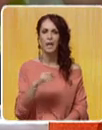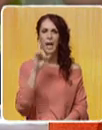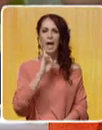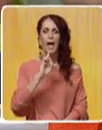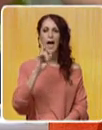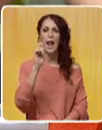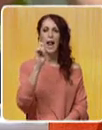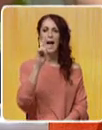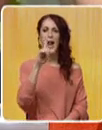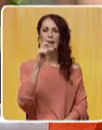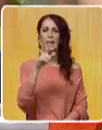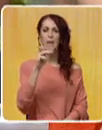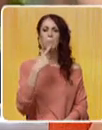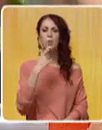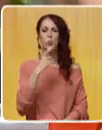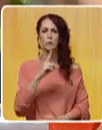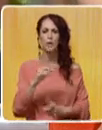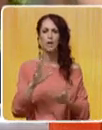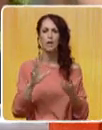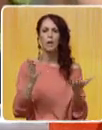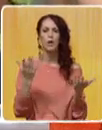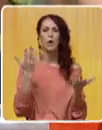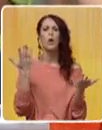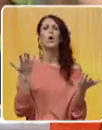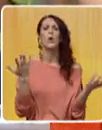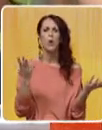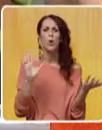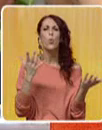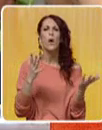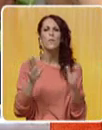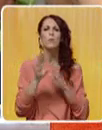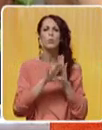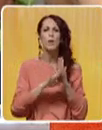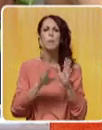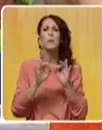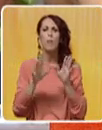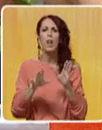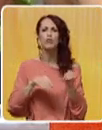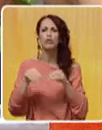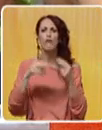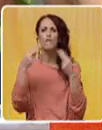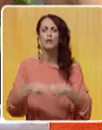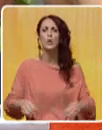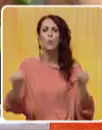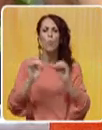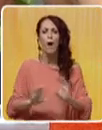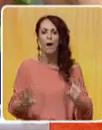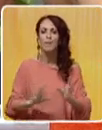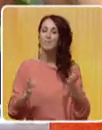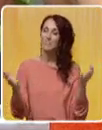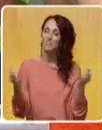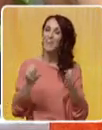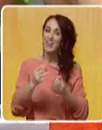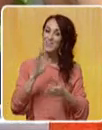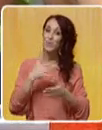Alena Fernandes para quando outro programa como os jogos sem fronteiras Pois é o nosso próximo convidado deixou a sua